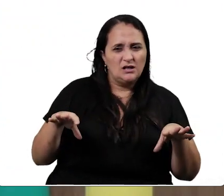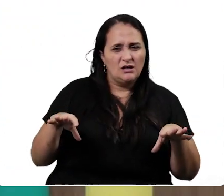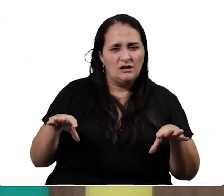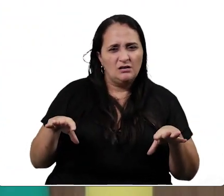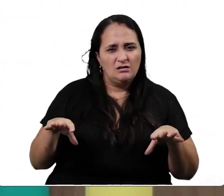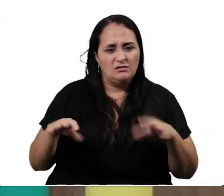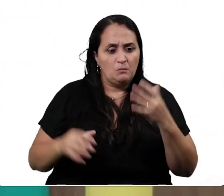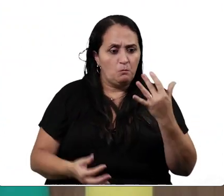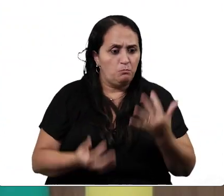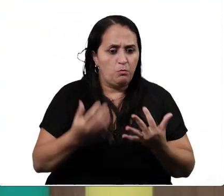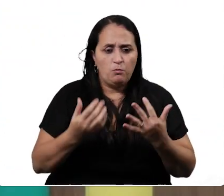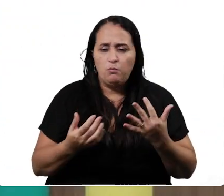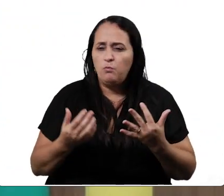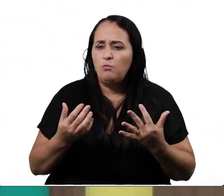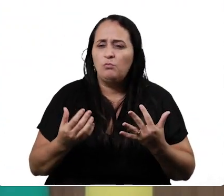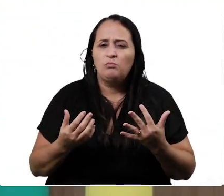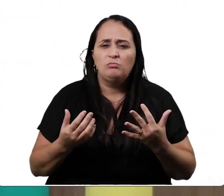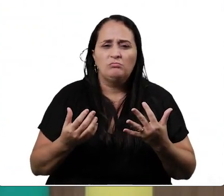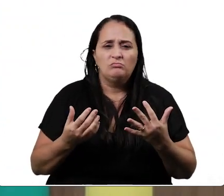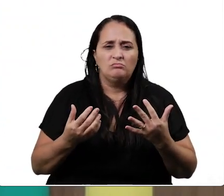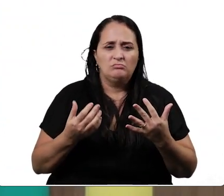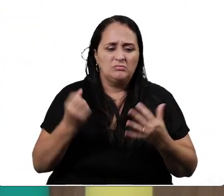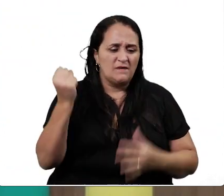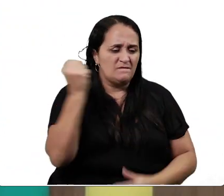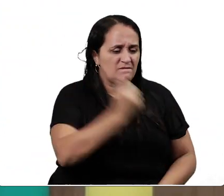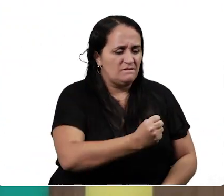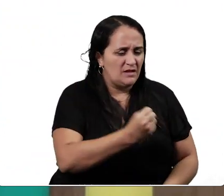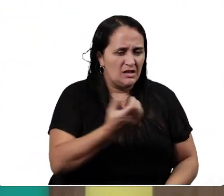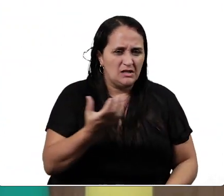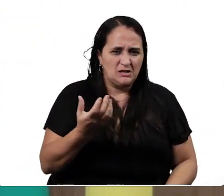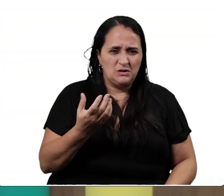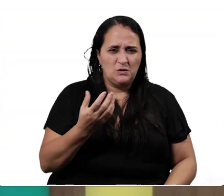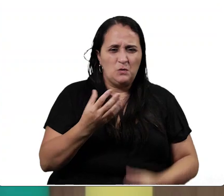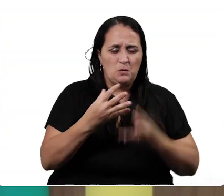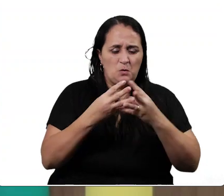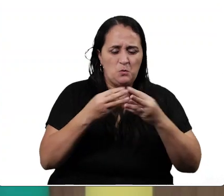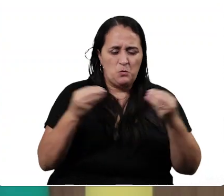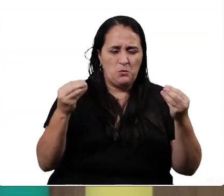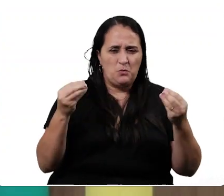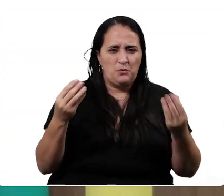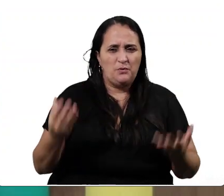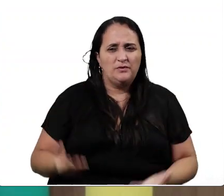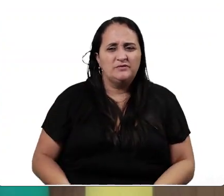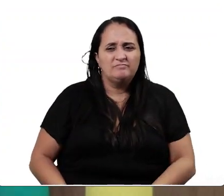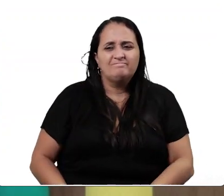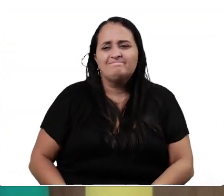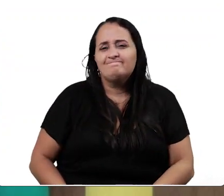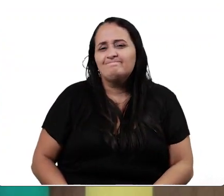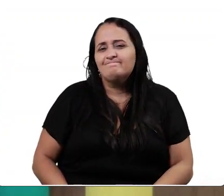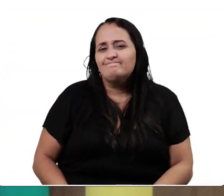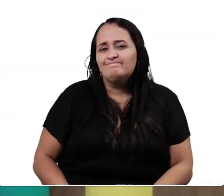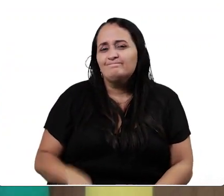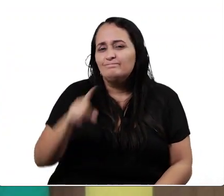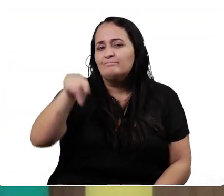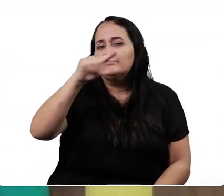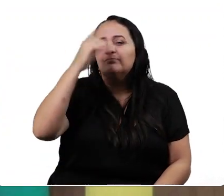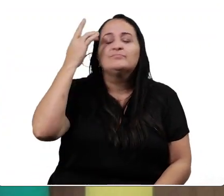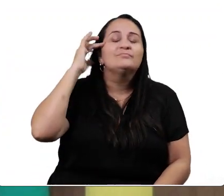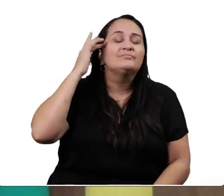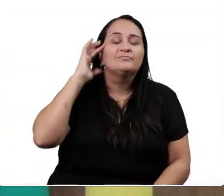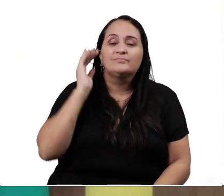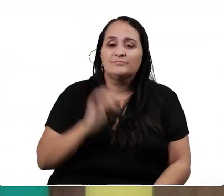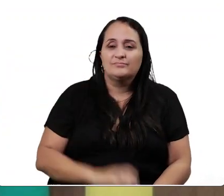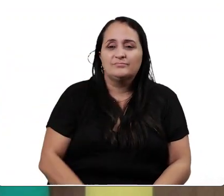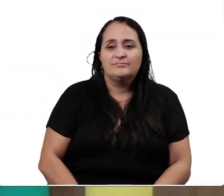Desperdiçar, incendiar, ferir ou torrar. Já dei tempo suficiente para